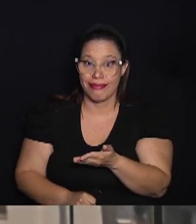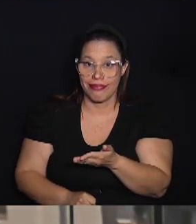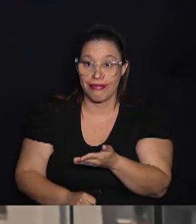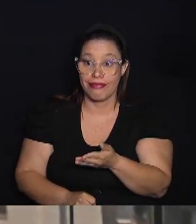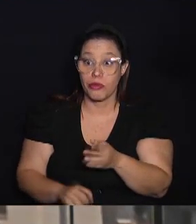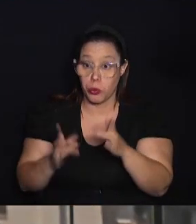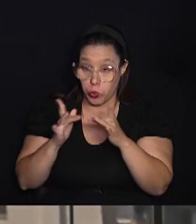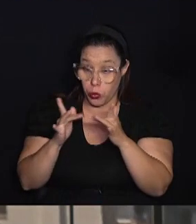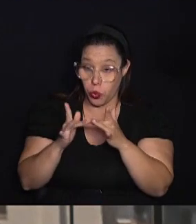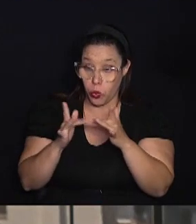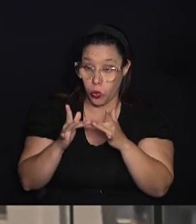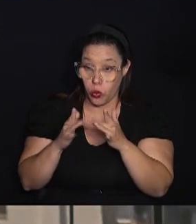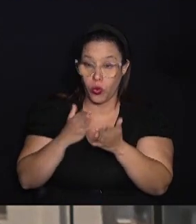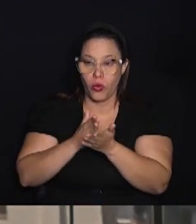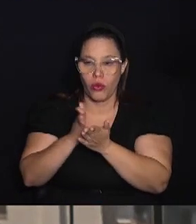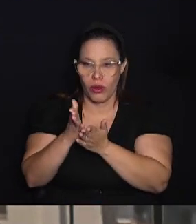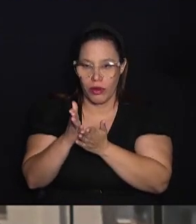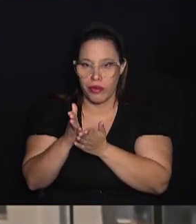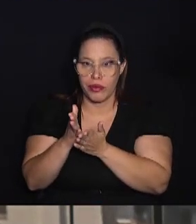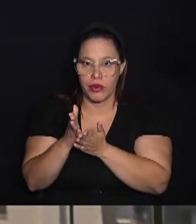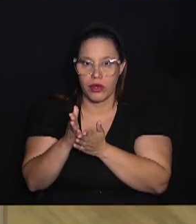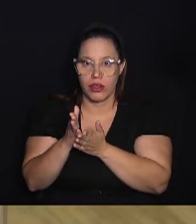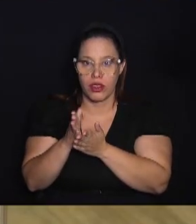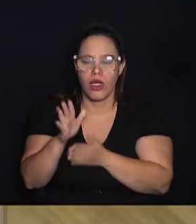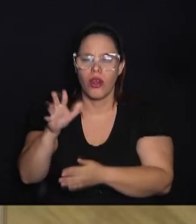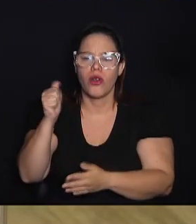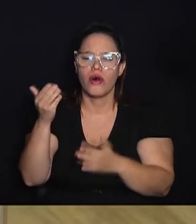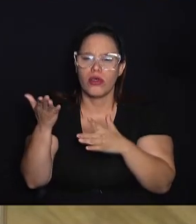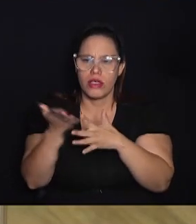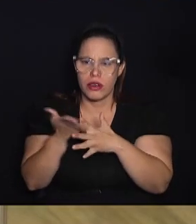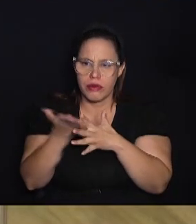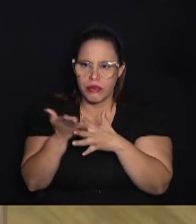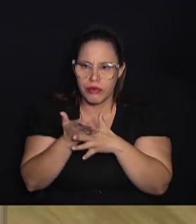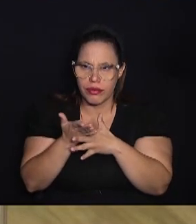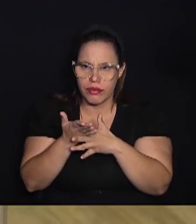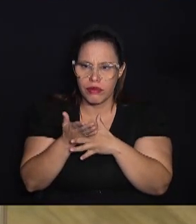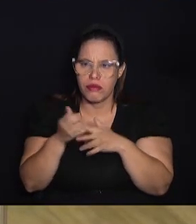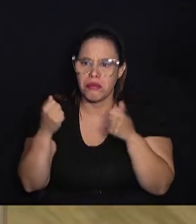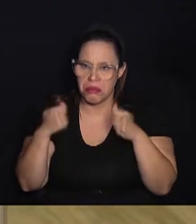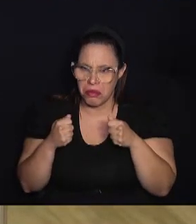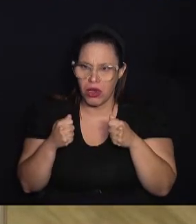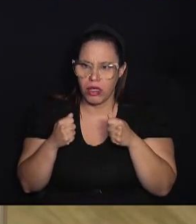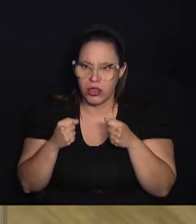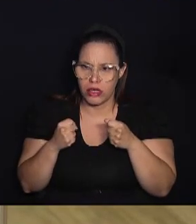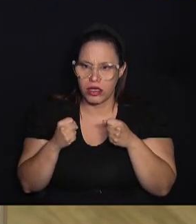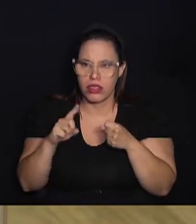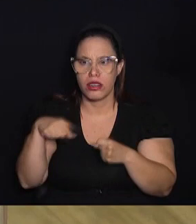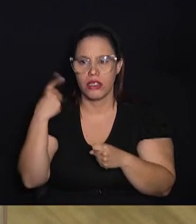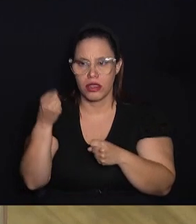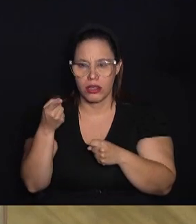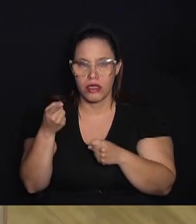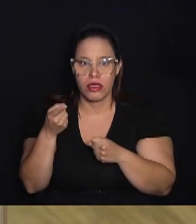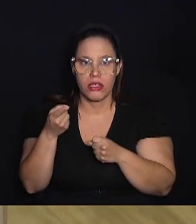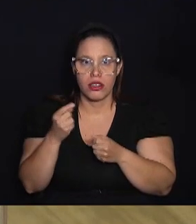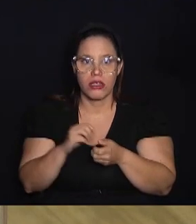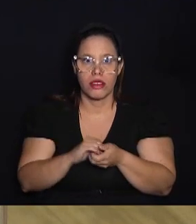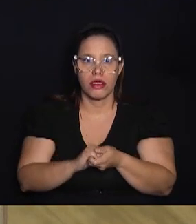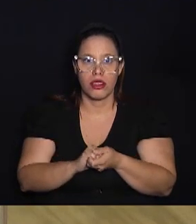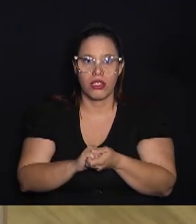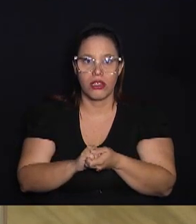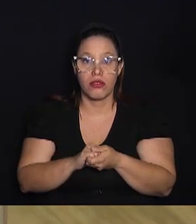combinado A gente segue por aqui então vamos chamar intervalo comercial produção podemos porque daqui a pouquinho eh